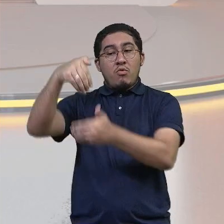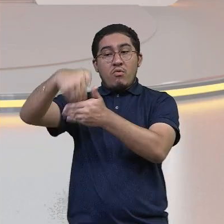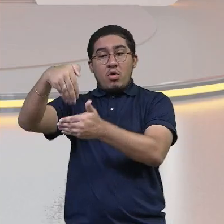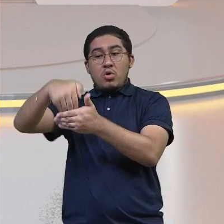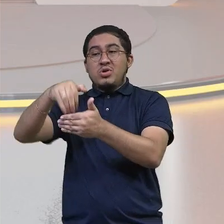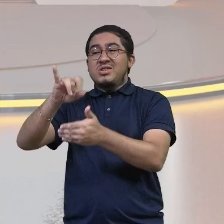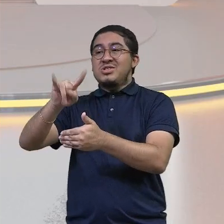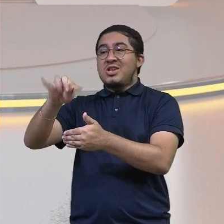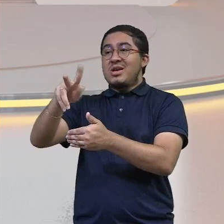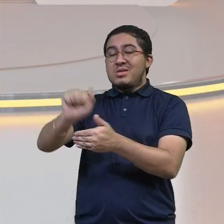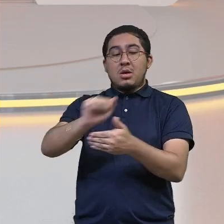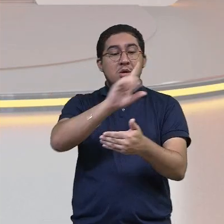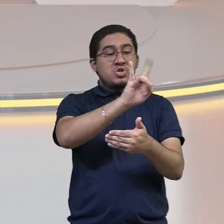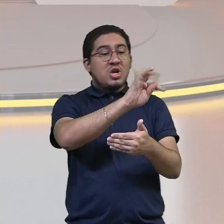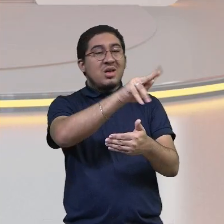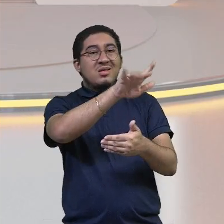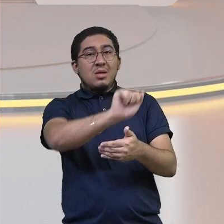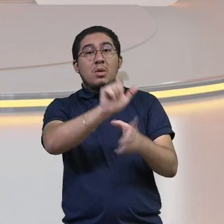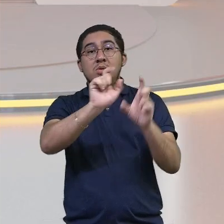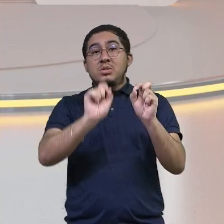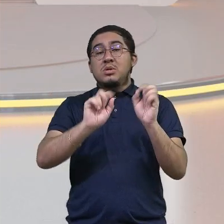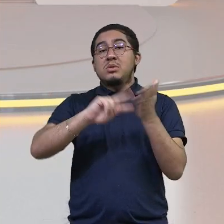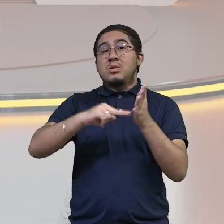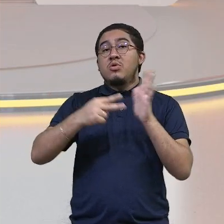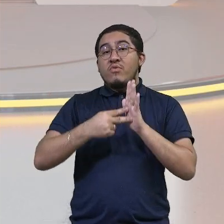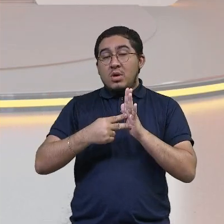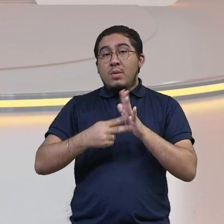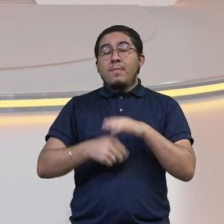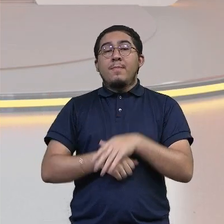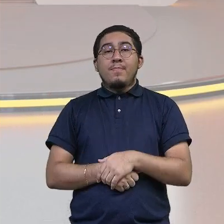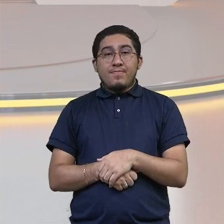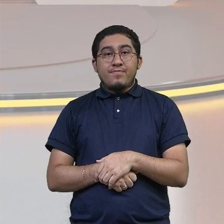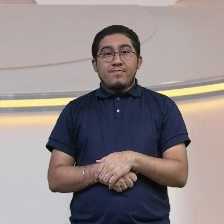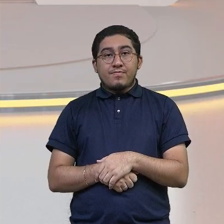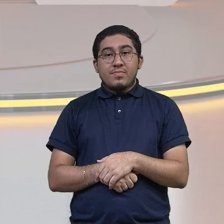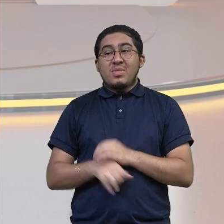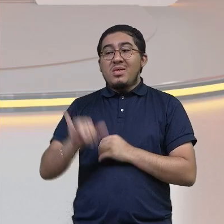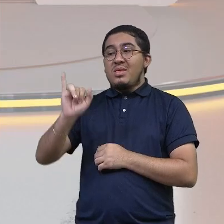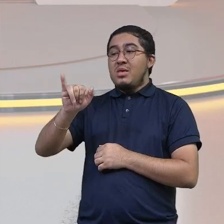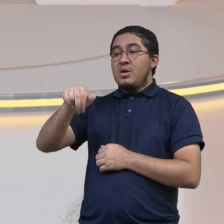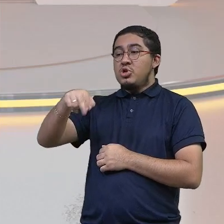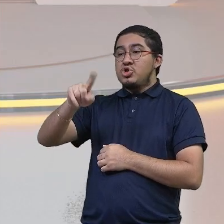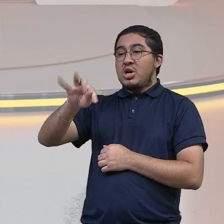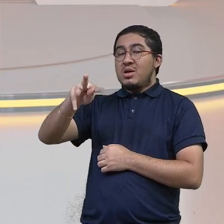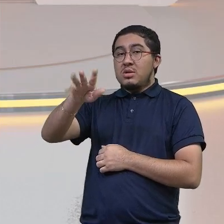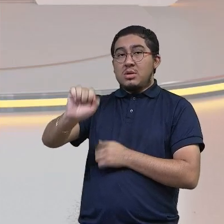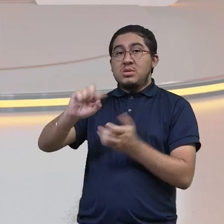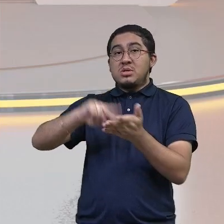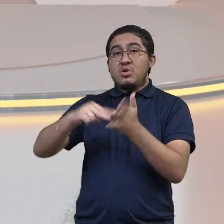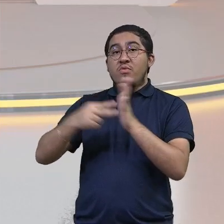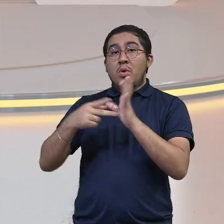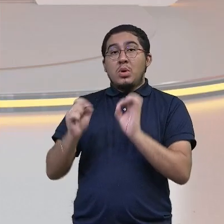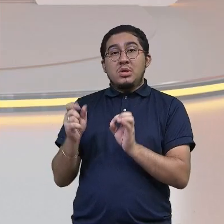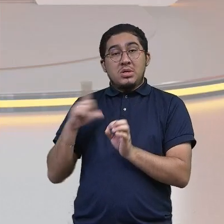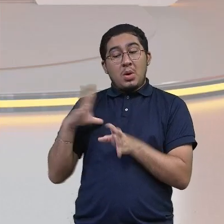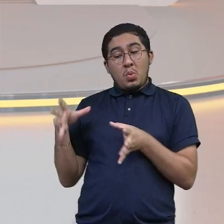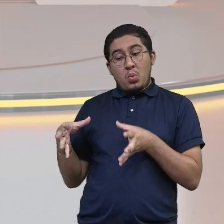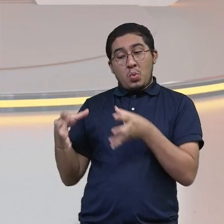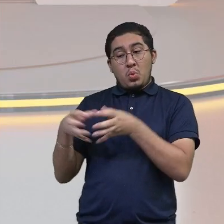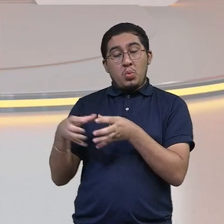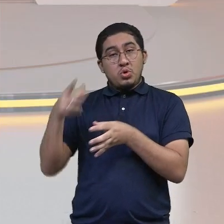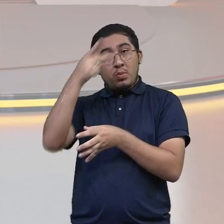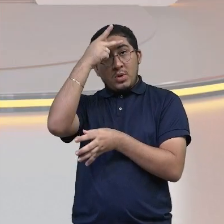diretas, nós estamos falando respectivamente de quê? Que eleições indiretas são aquelas onde os governantes,